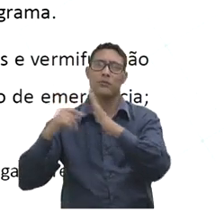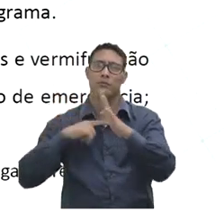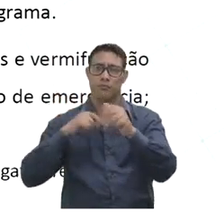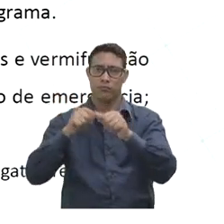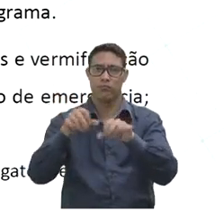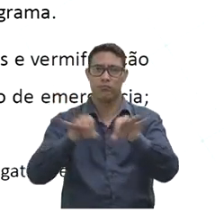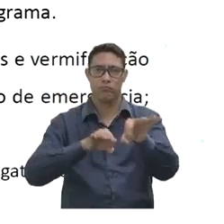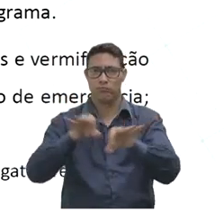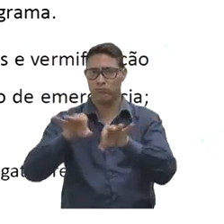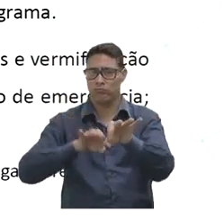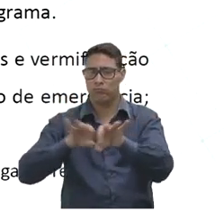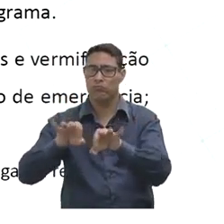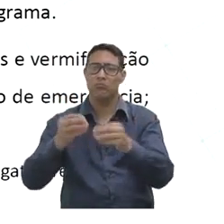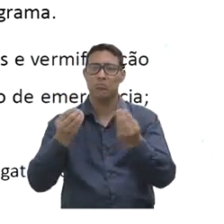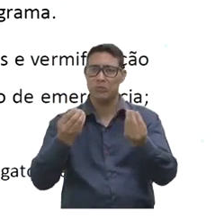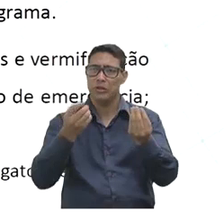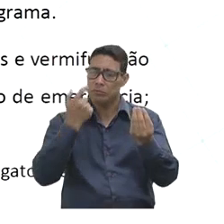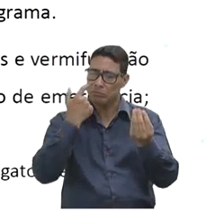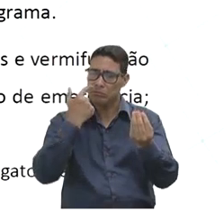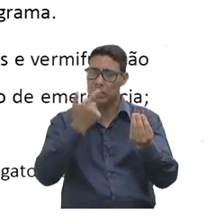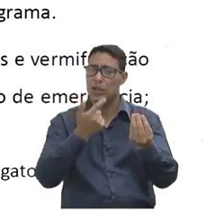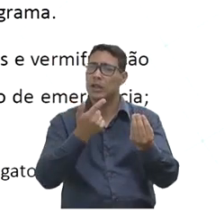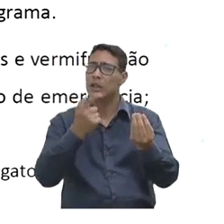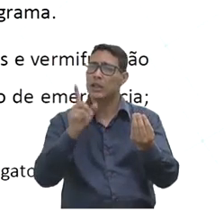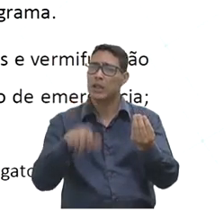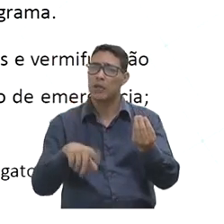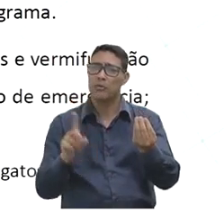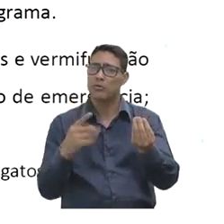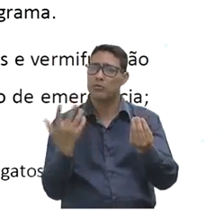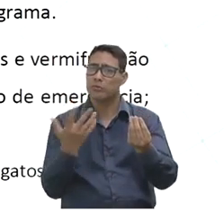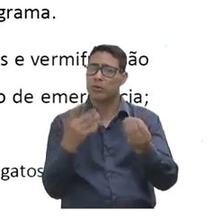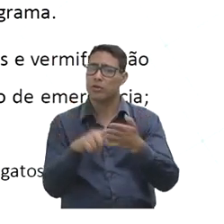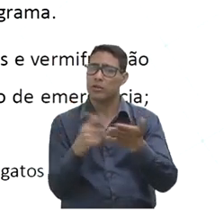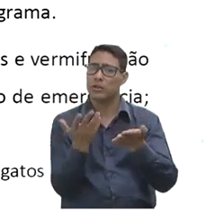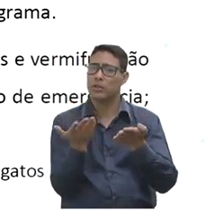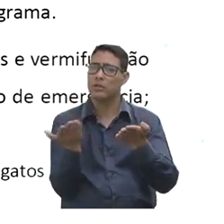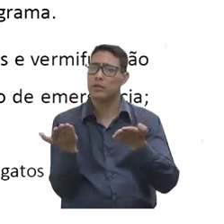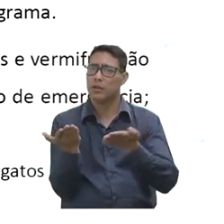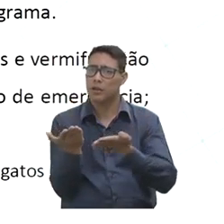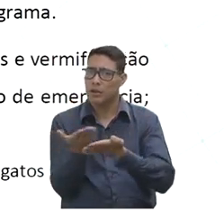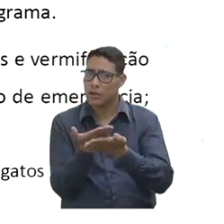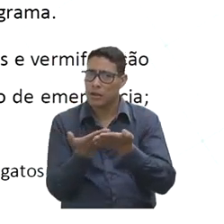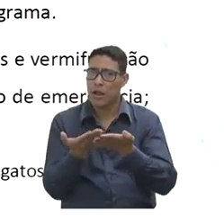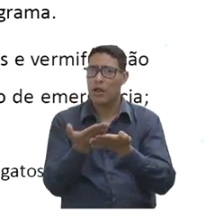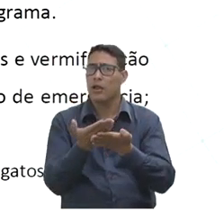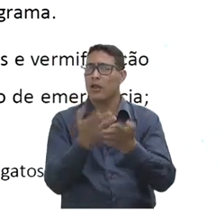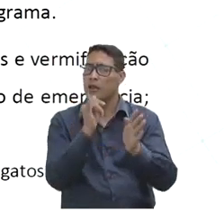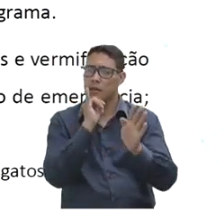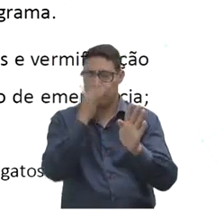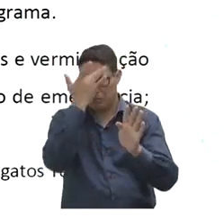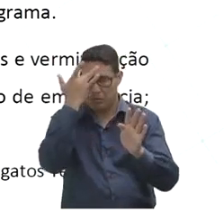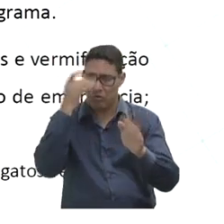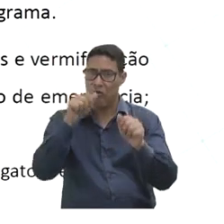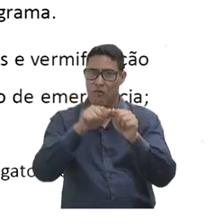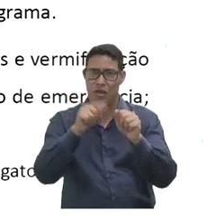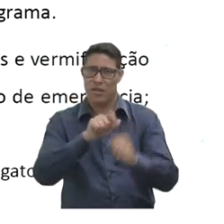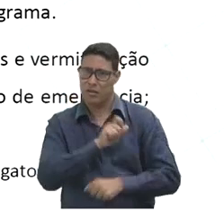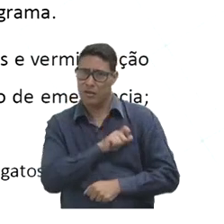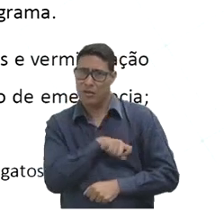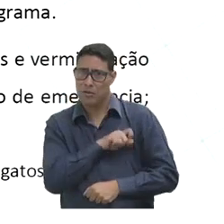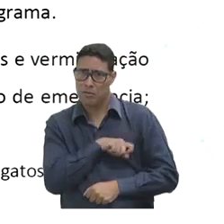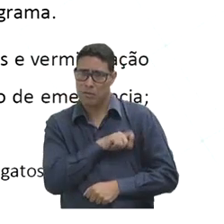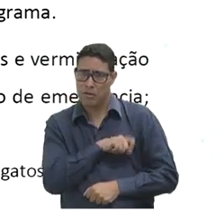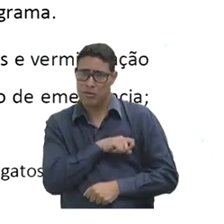com o olhar apenas não apenas de Trato dos maus tratos né a gente tinha um